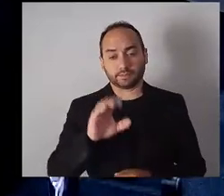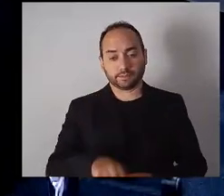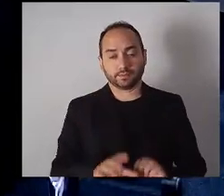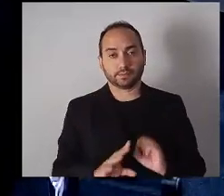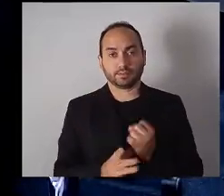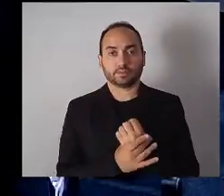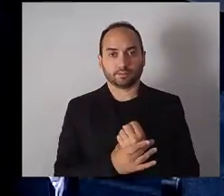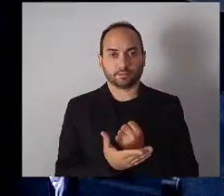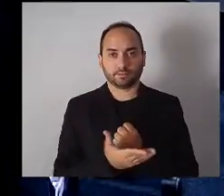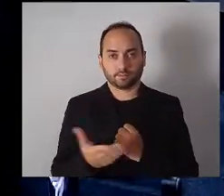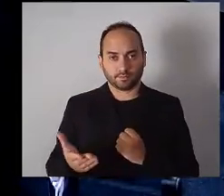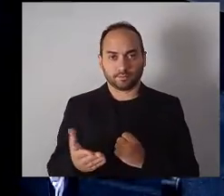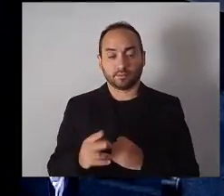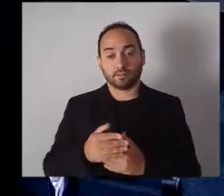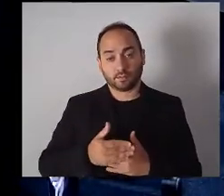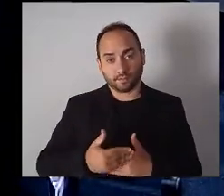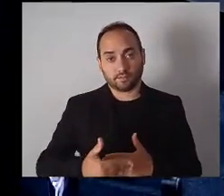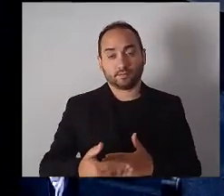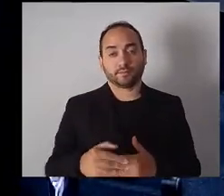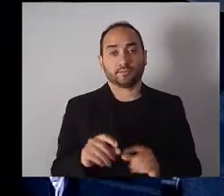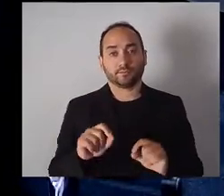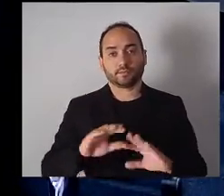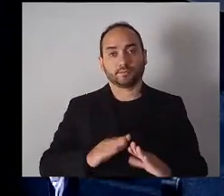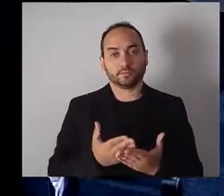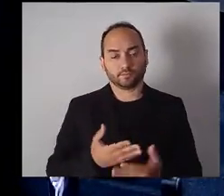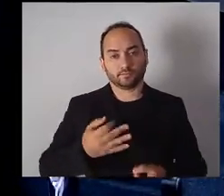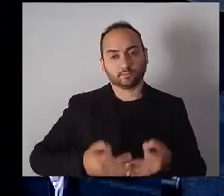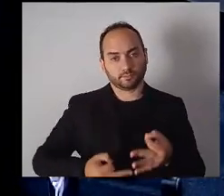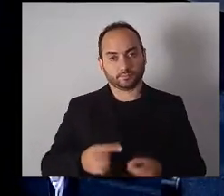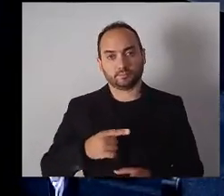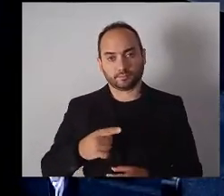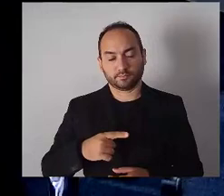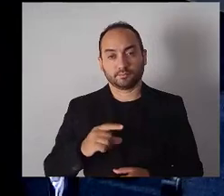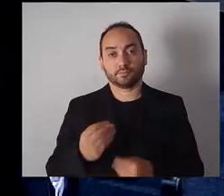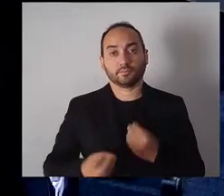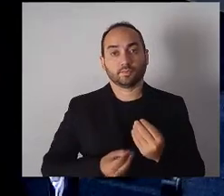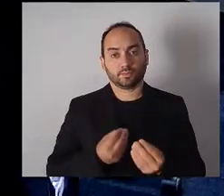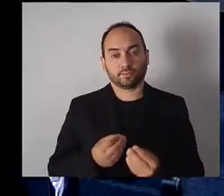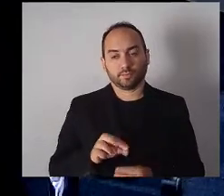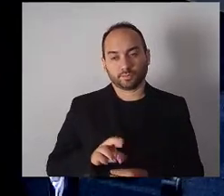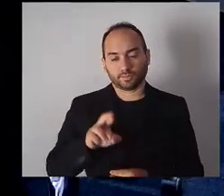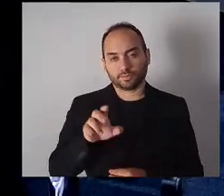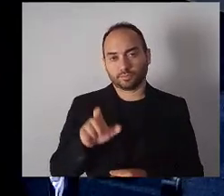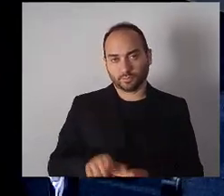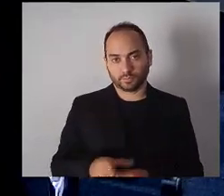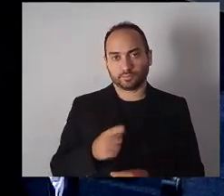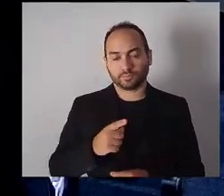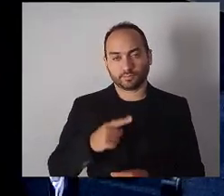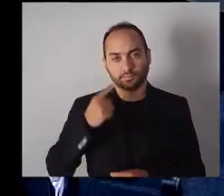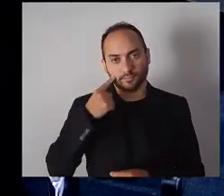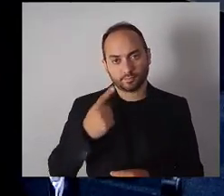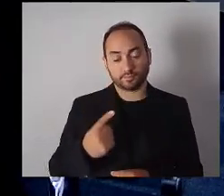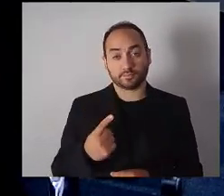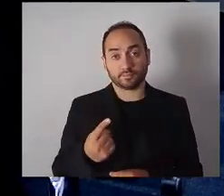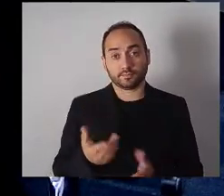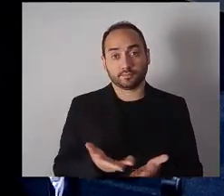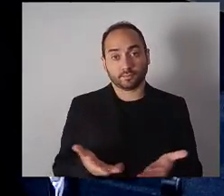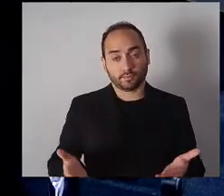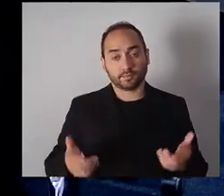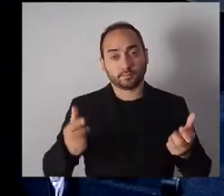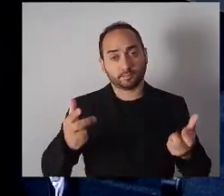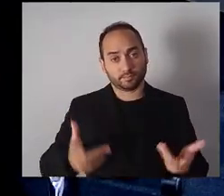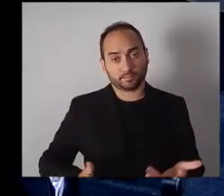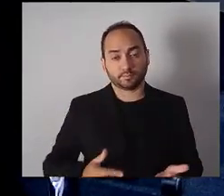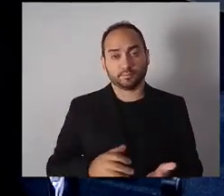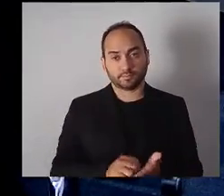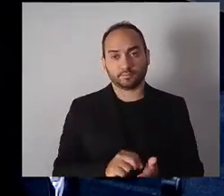Garantida. É uma iniciativa da Escola Judiciária Eleitoral, na condição de diretor da escola, gostaria de fazer mais esse registro,